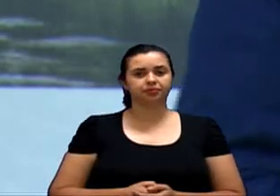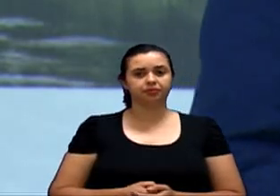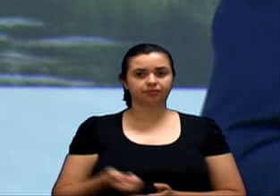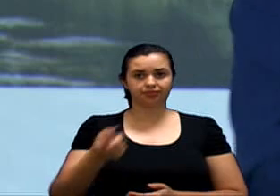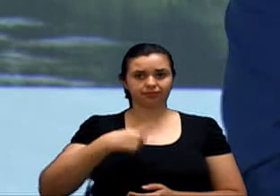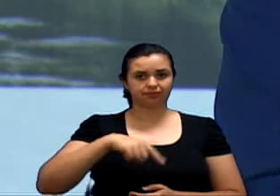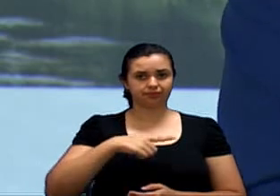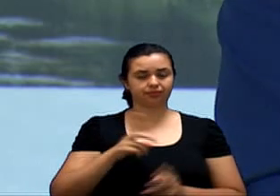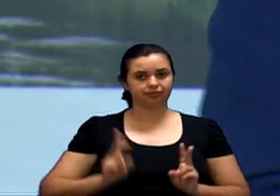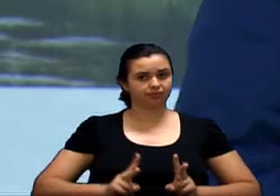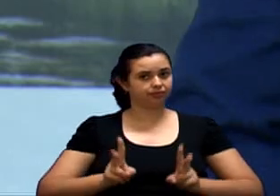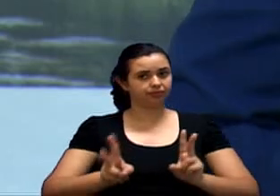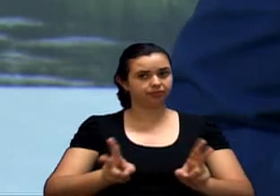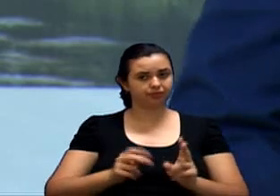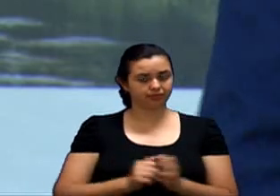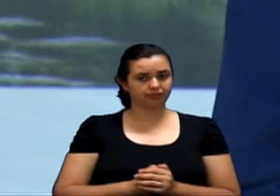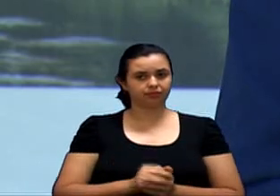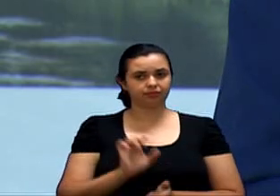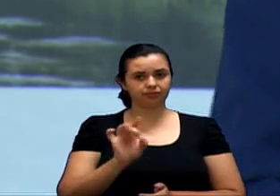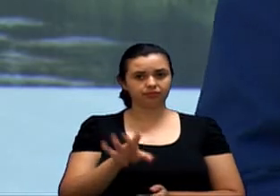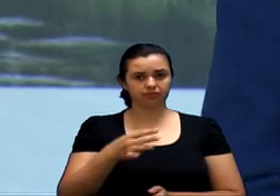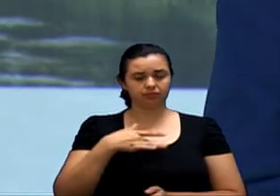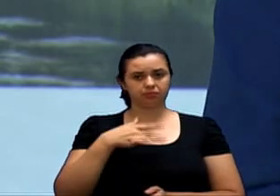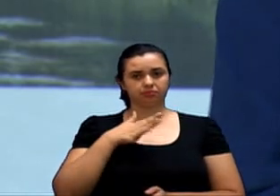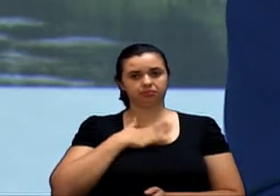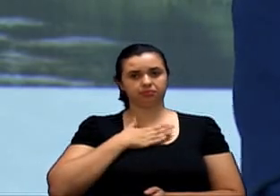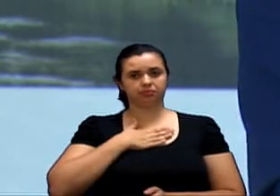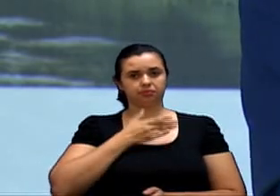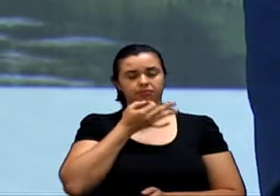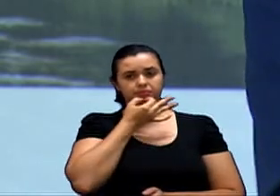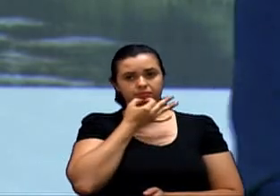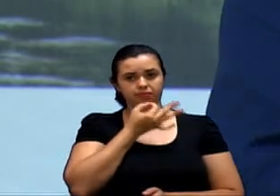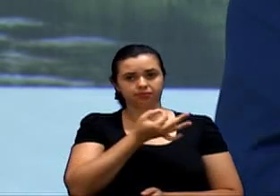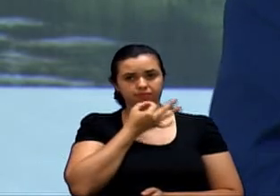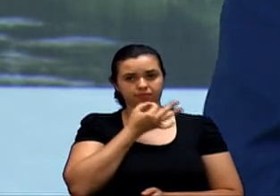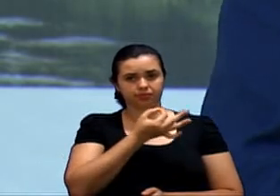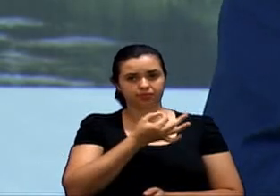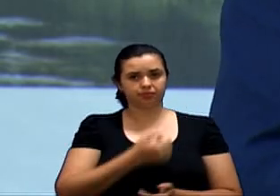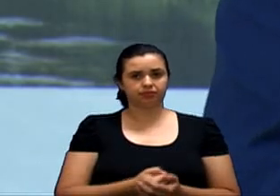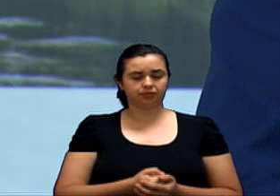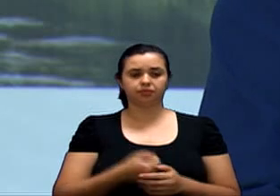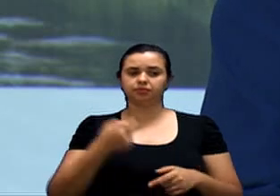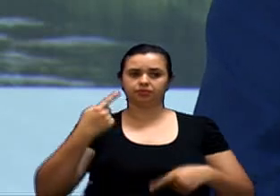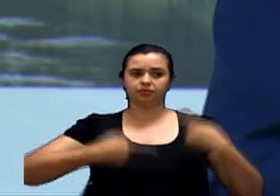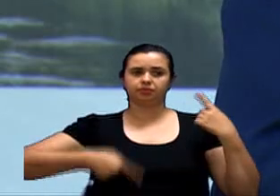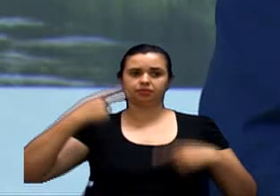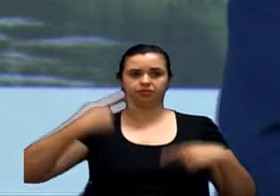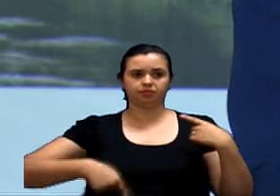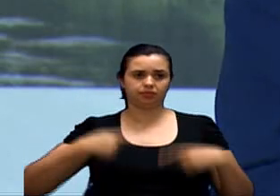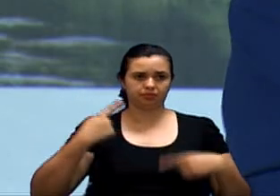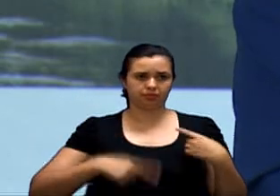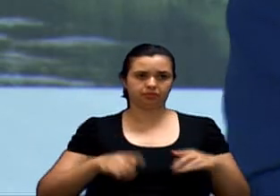vai discorrer. Só vou falar da minha opinião, que é uma discussão que foi dada aqui, foi todo mundo deu sua opinião,